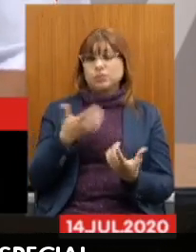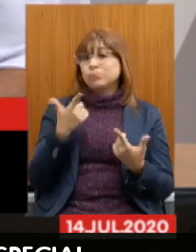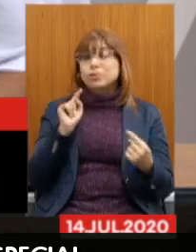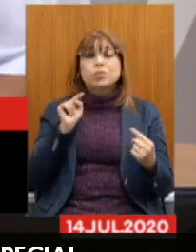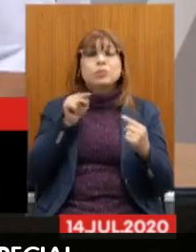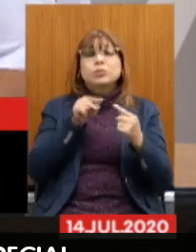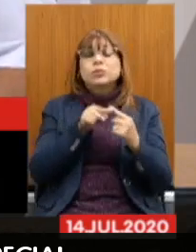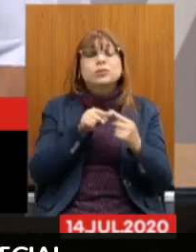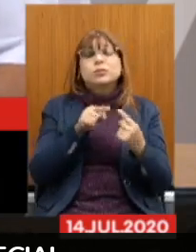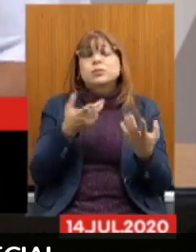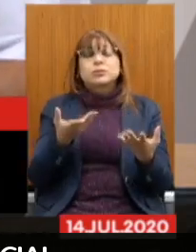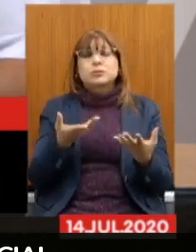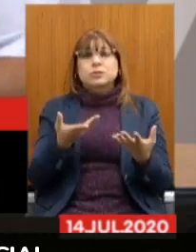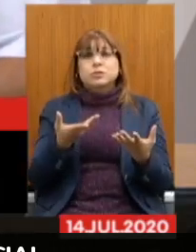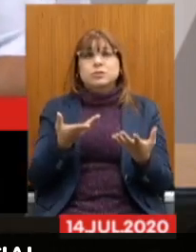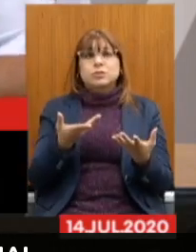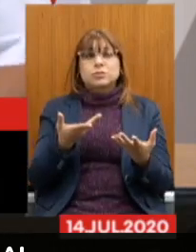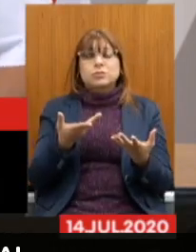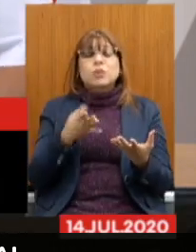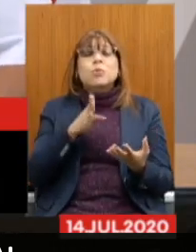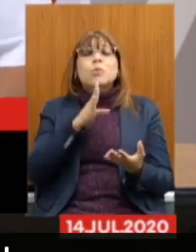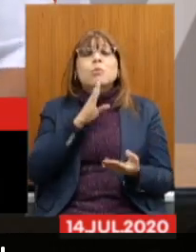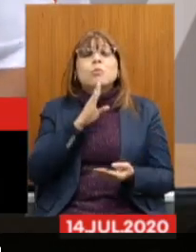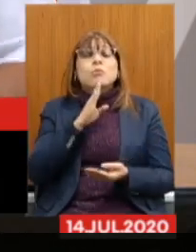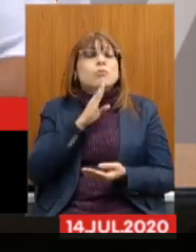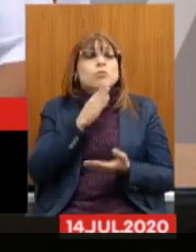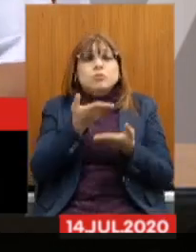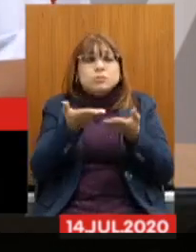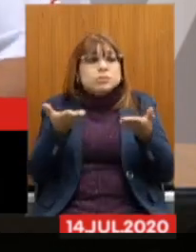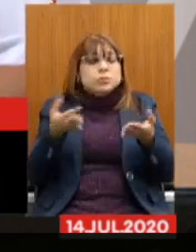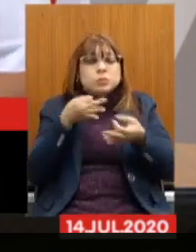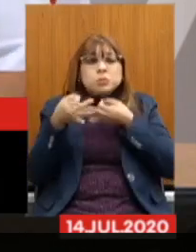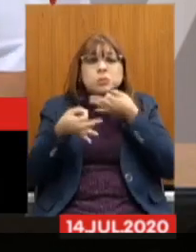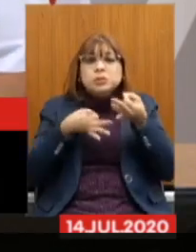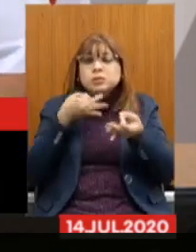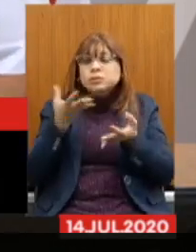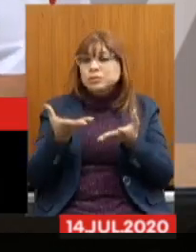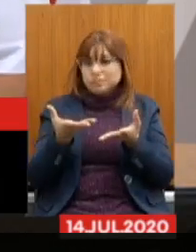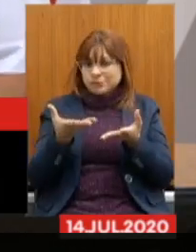em ouvir o servidor, em ouvir as entidades?